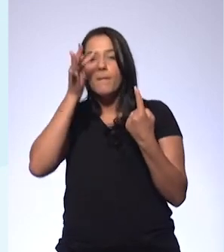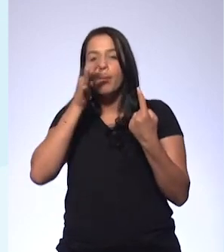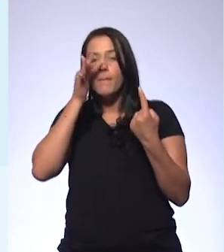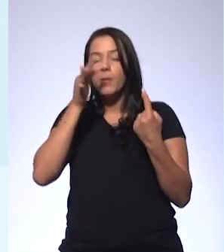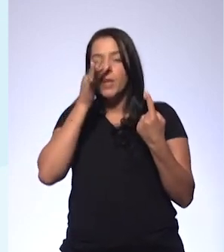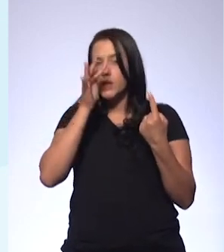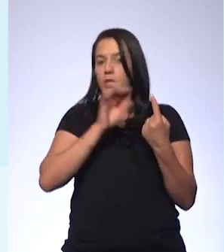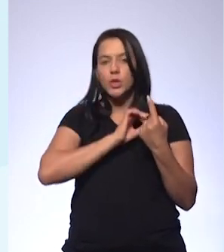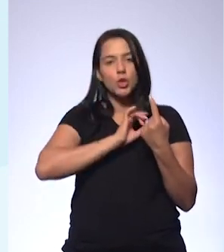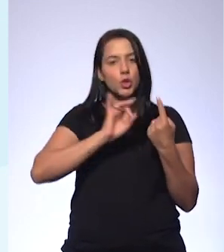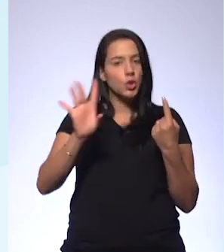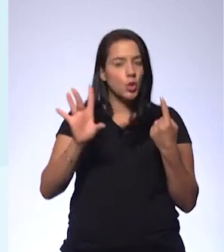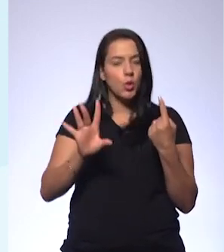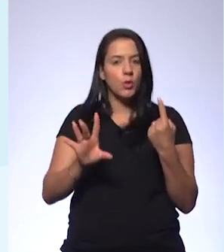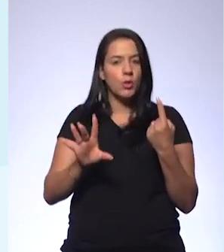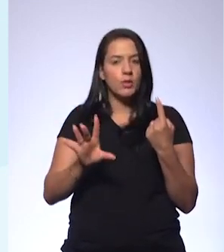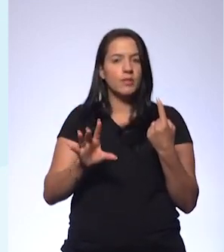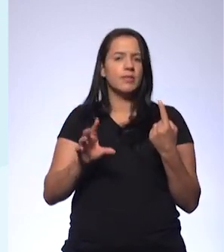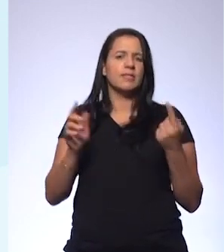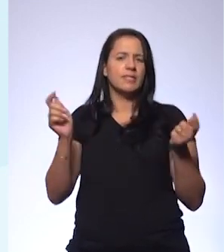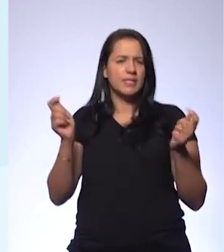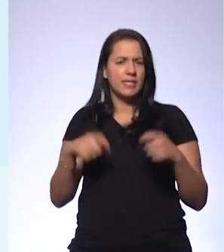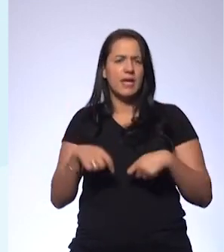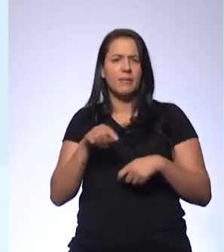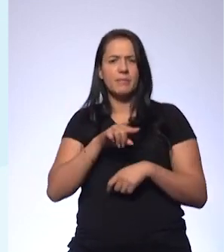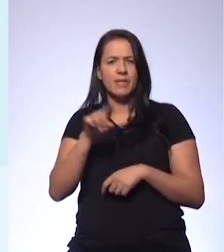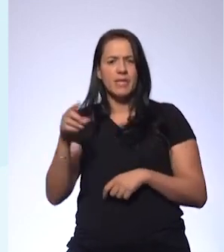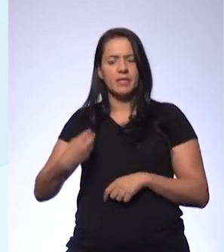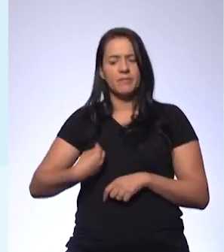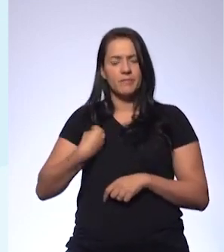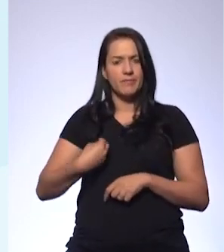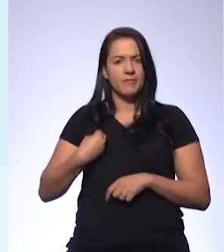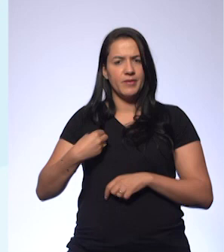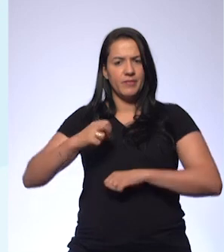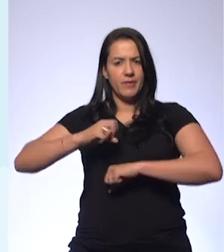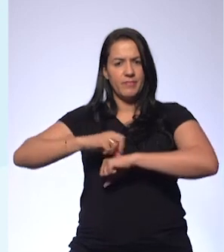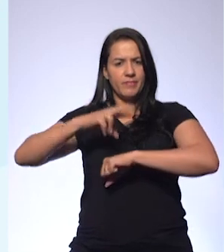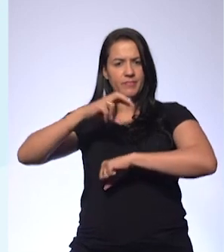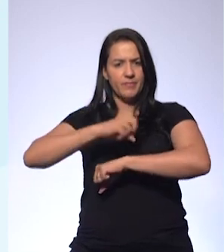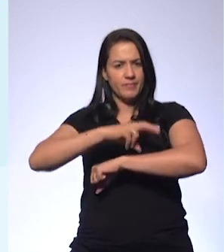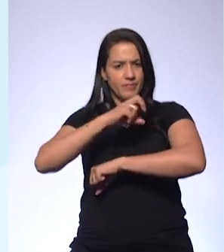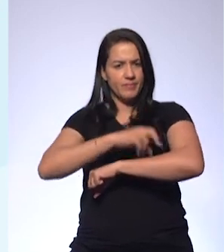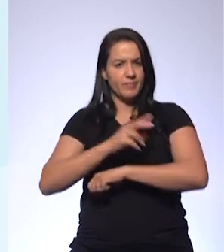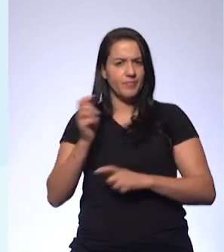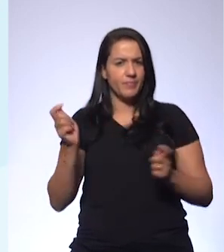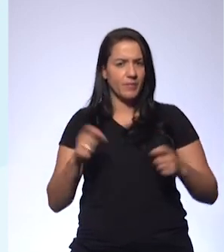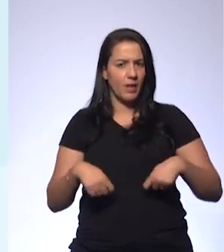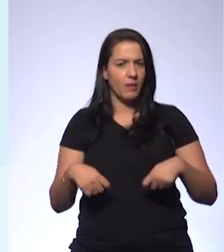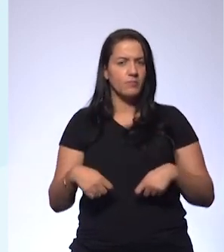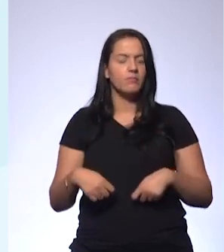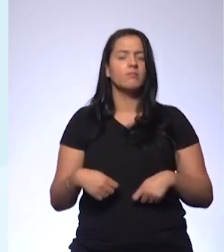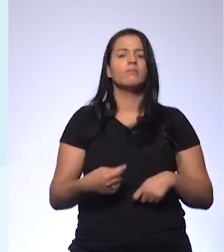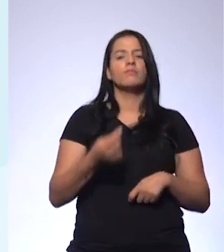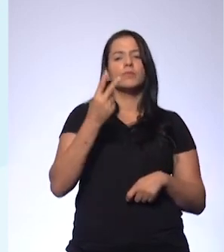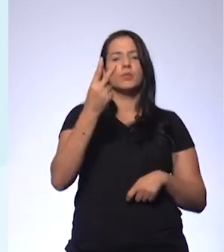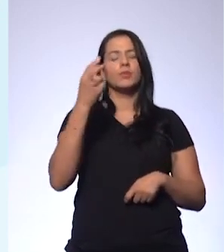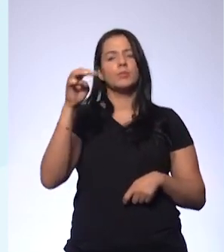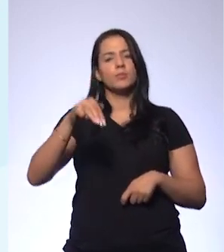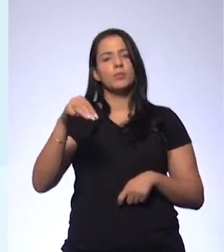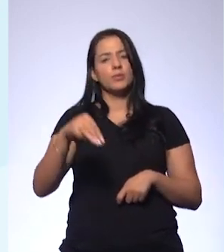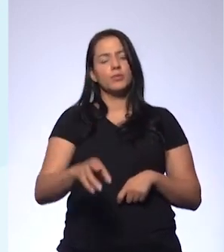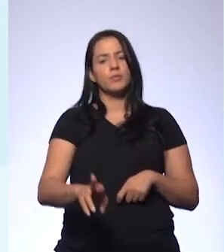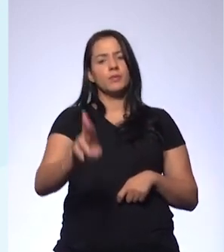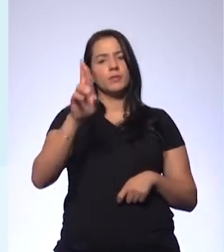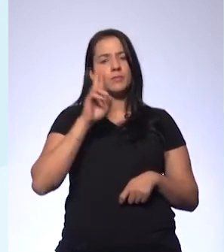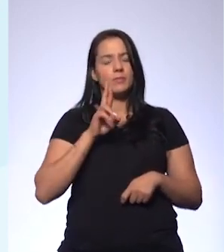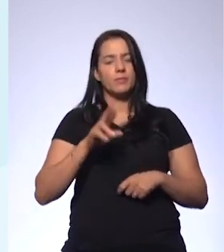né, de qualquer planta, será que seria suficiente para a sobrevivência desse gafanhoto? Então, eu vou dar 2 minutinhos para vocês e a